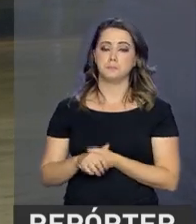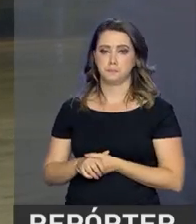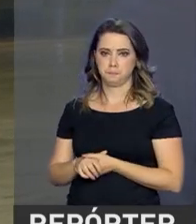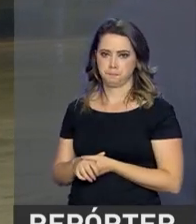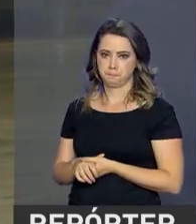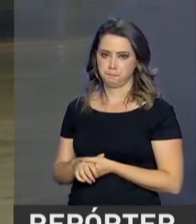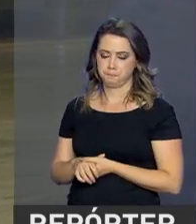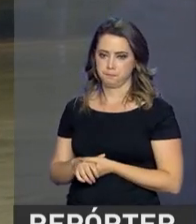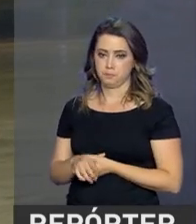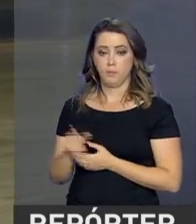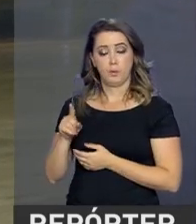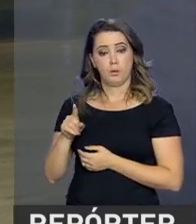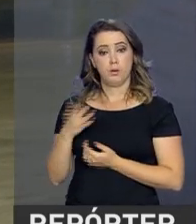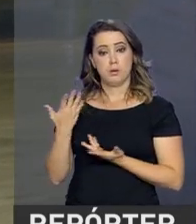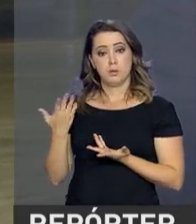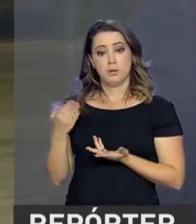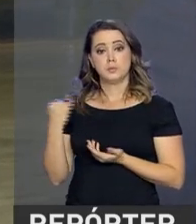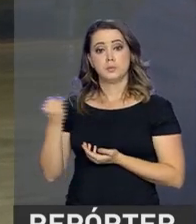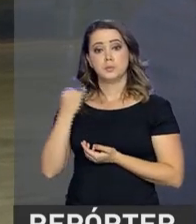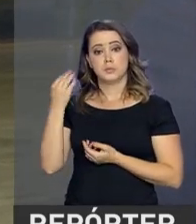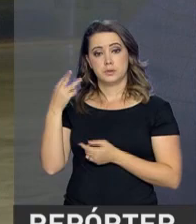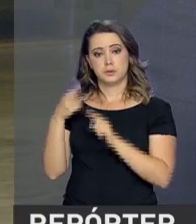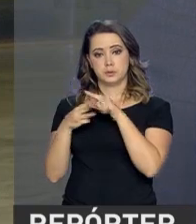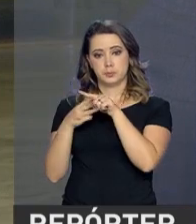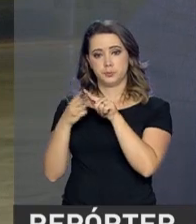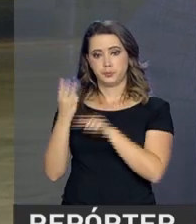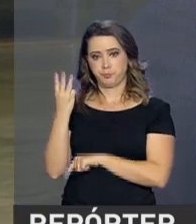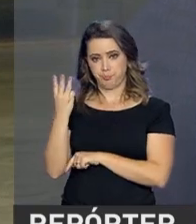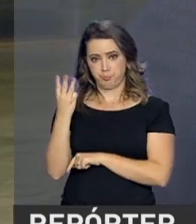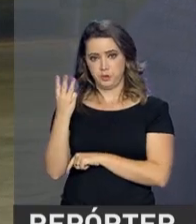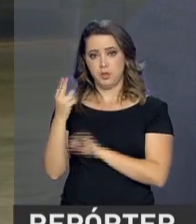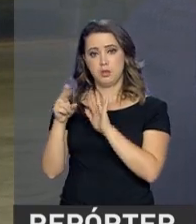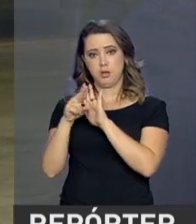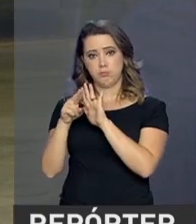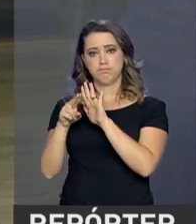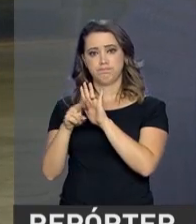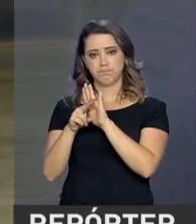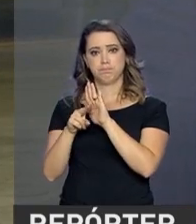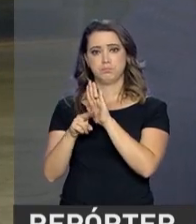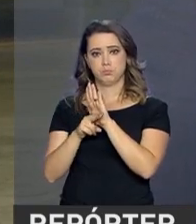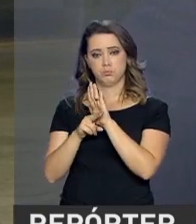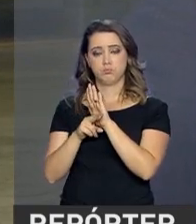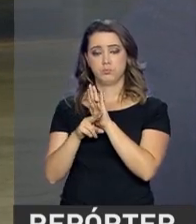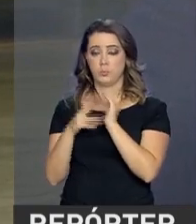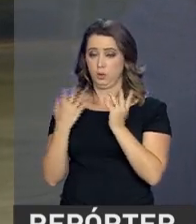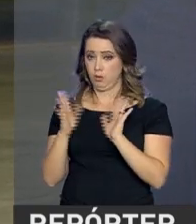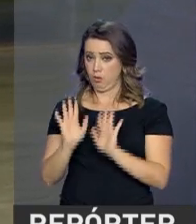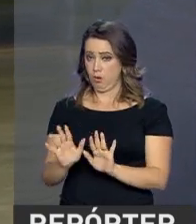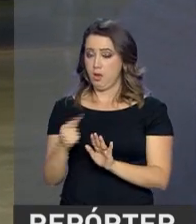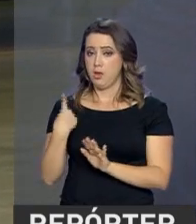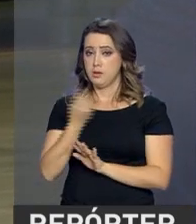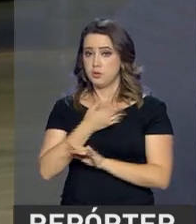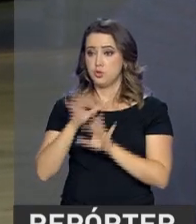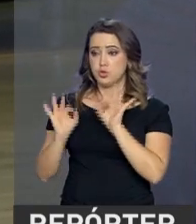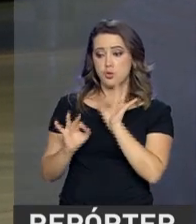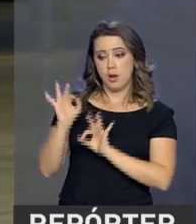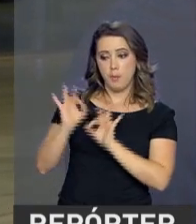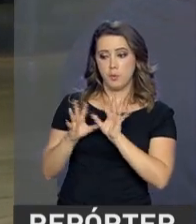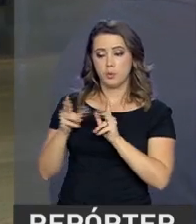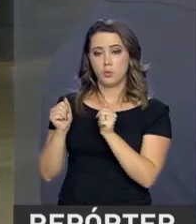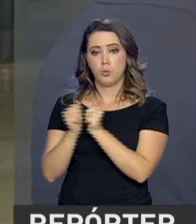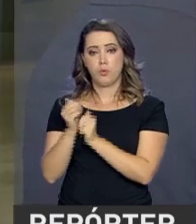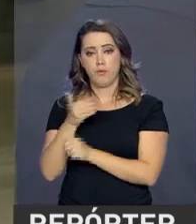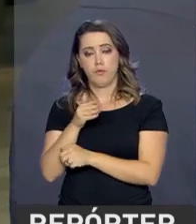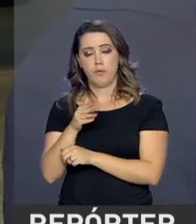importância na verdade que são três as normativas que a gente desenvolveu durante o governo temer basicamente uma